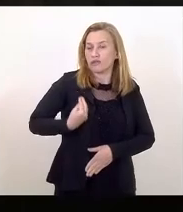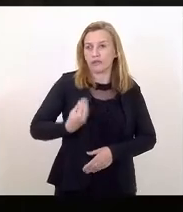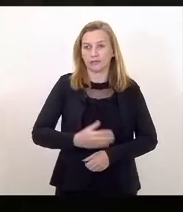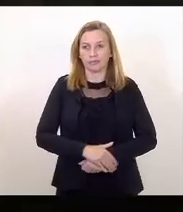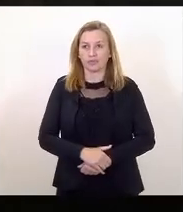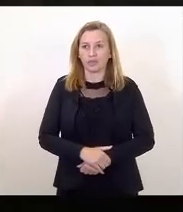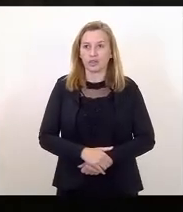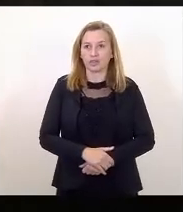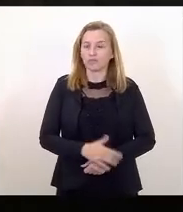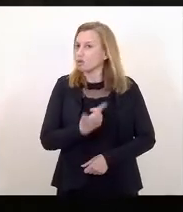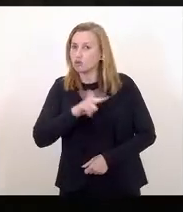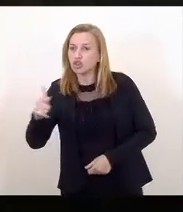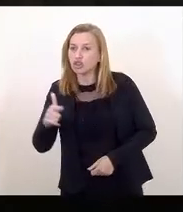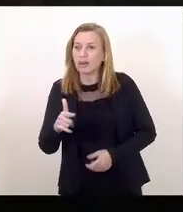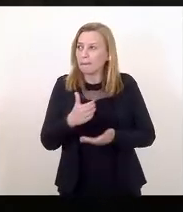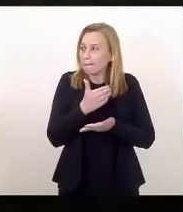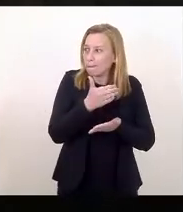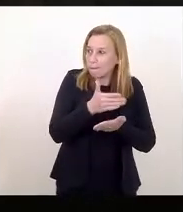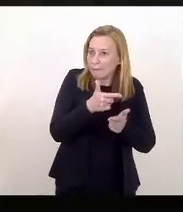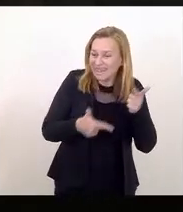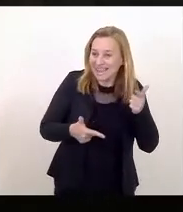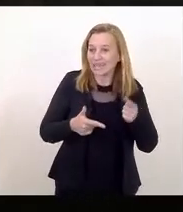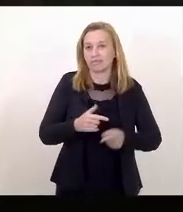não teríamos a metade.